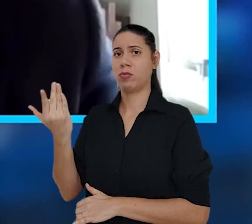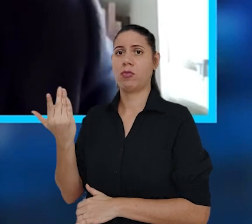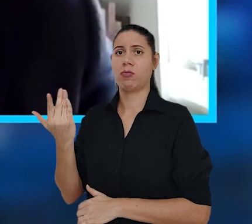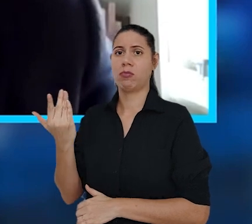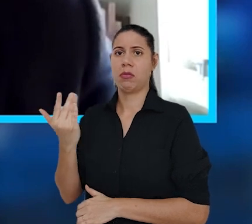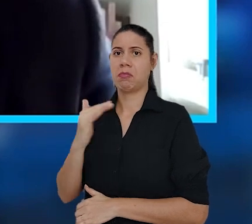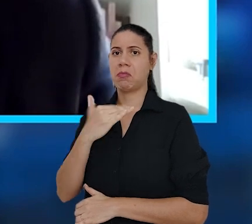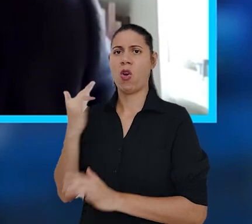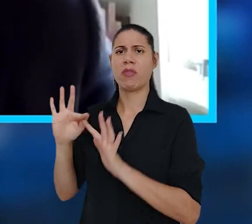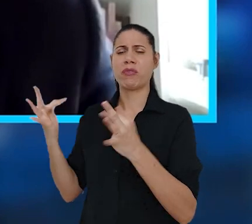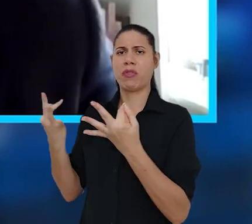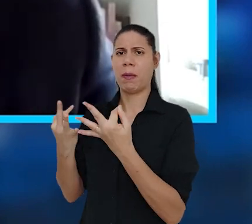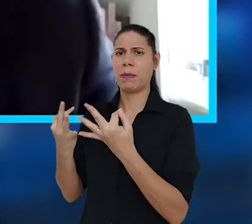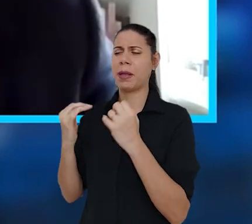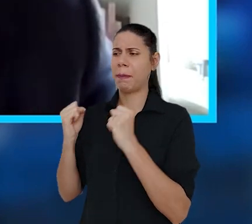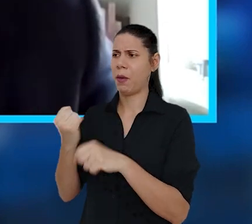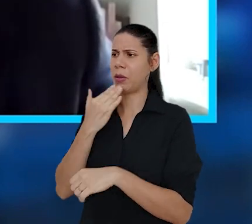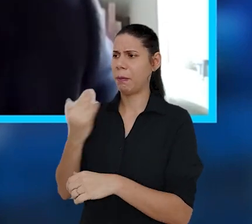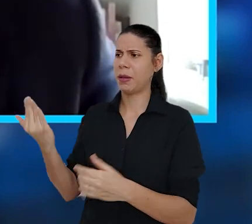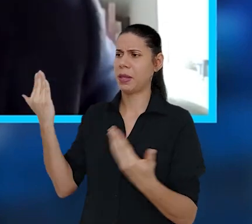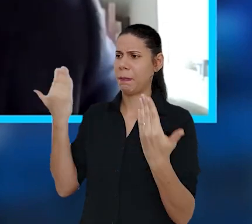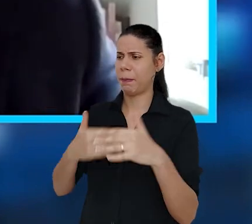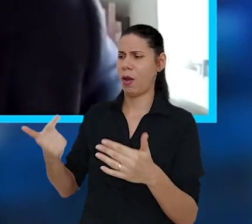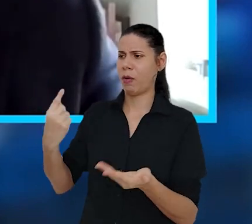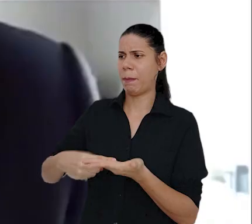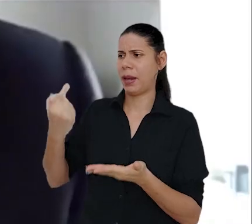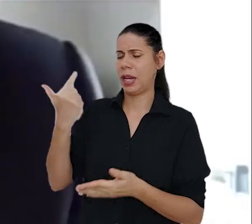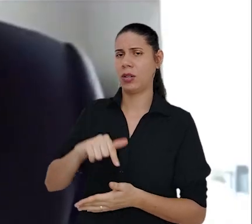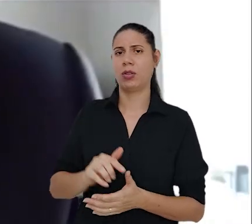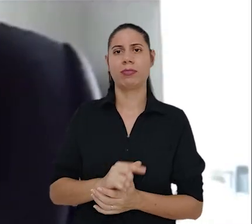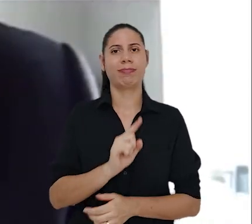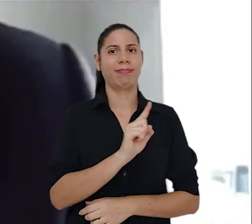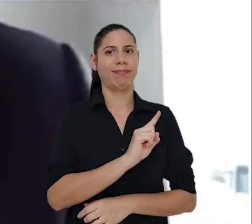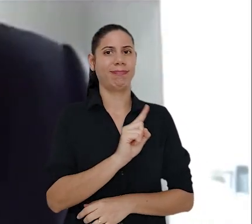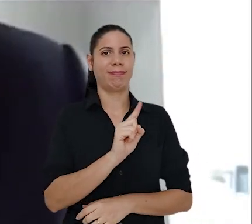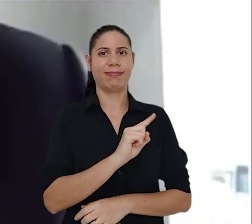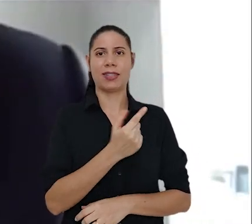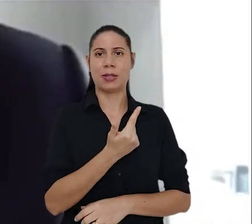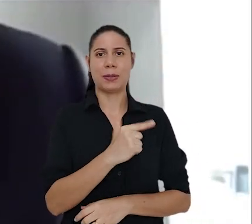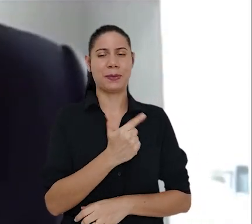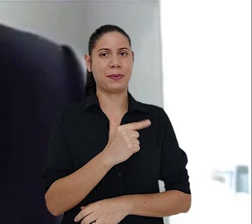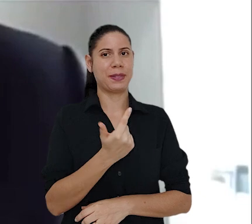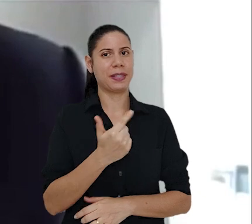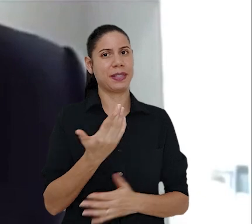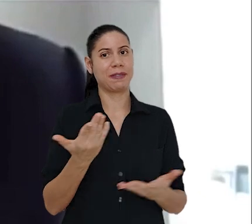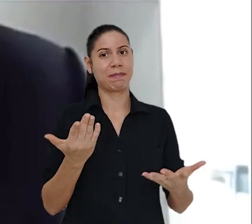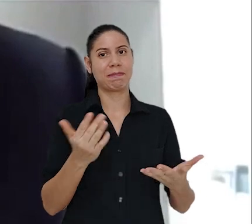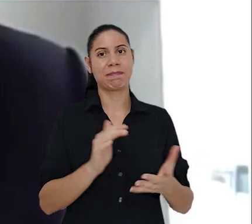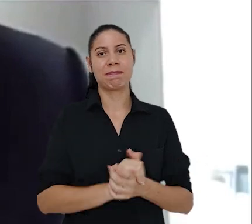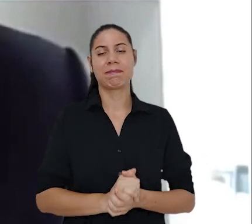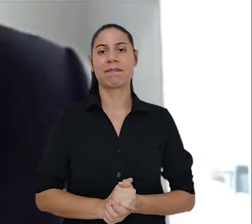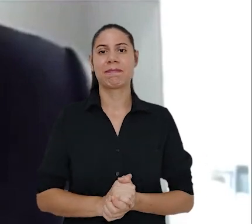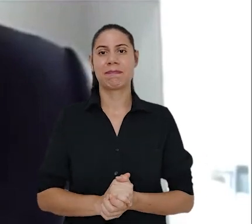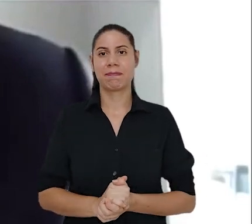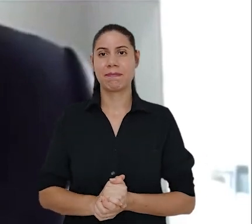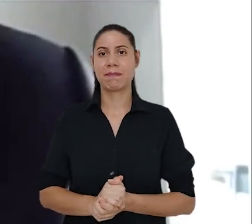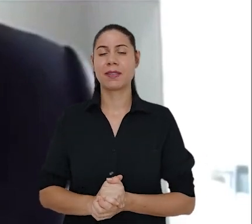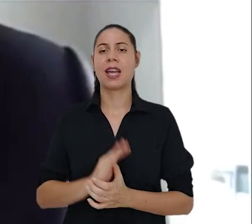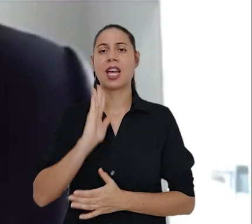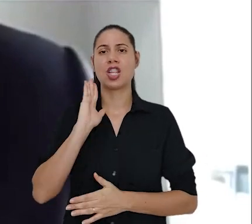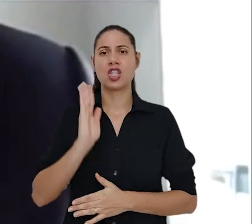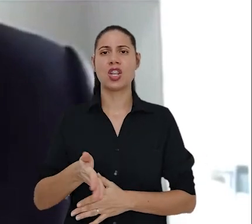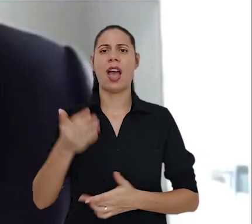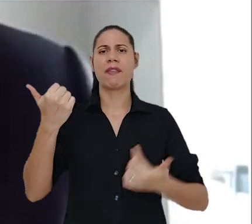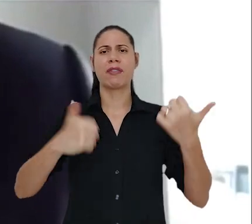o candidato pode requerer a reaplicação do exame? Não, não há essa possibilidade, Rafael. Isso